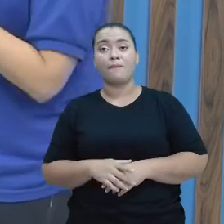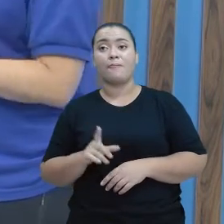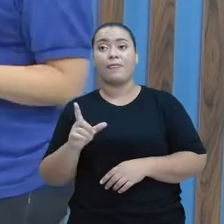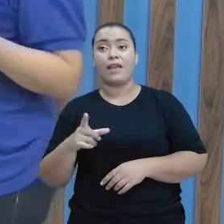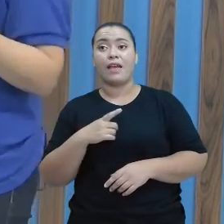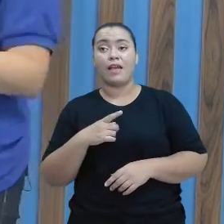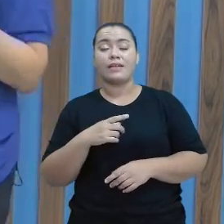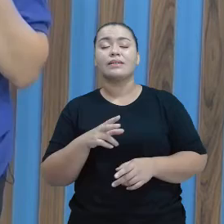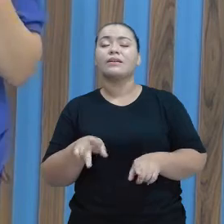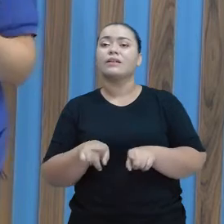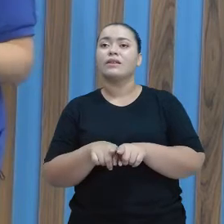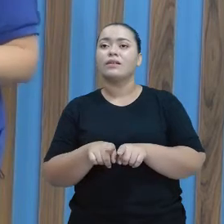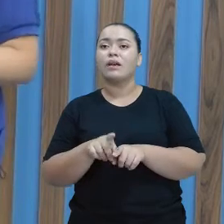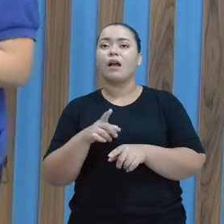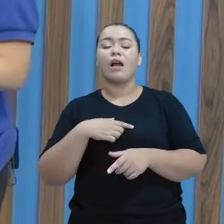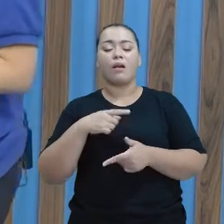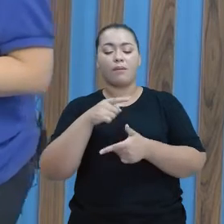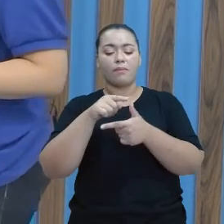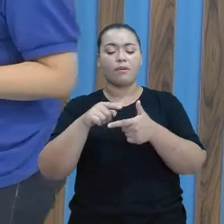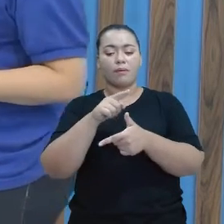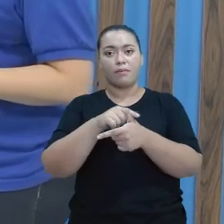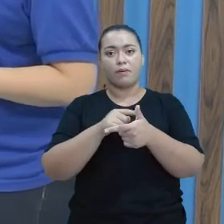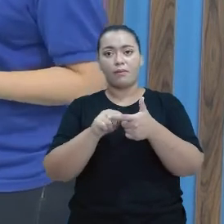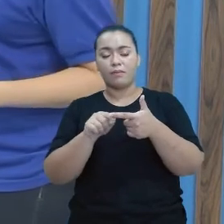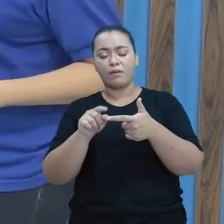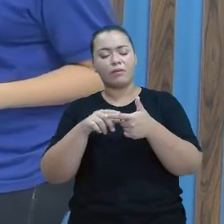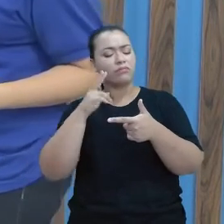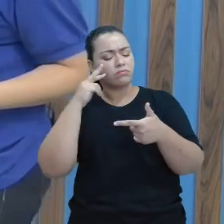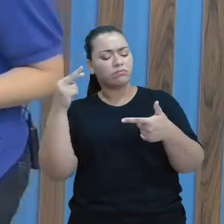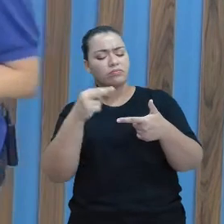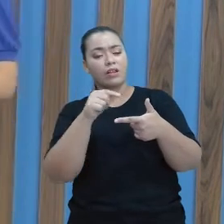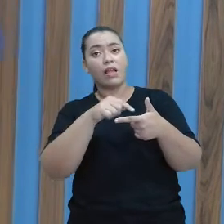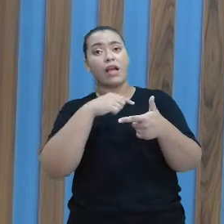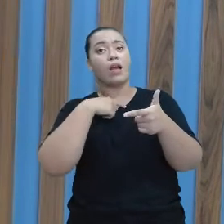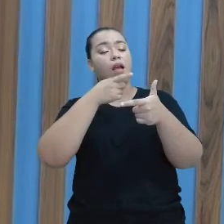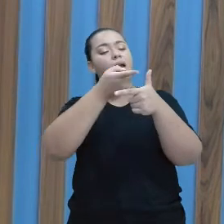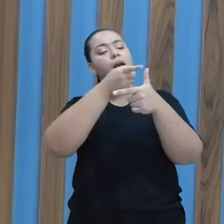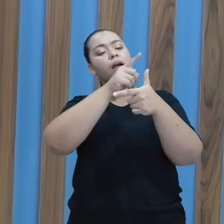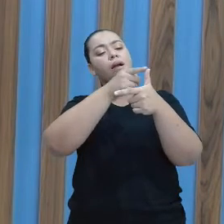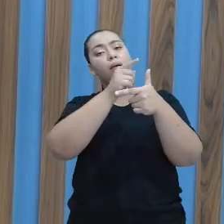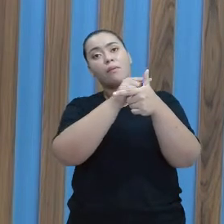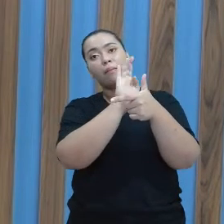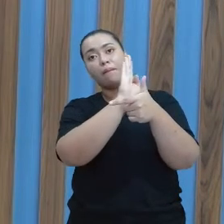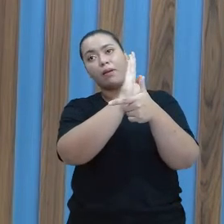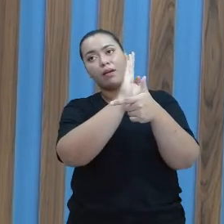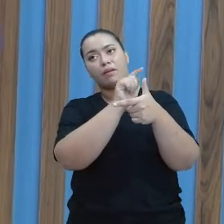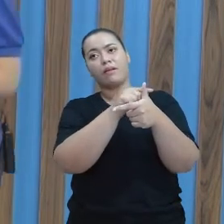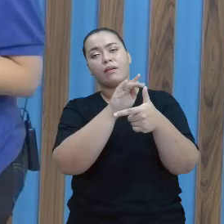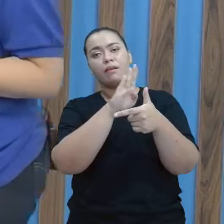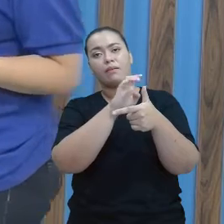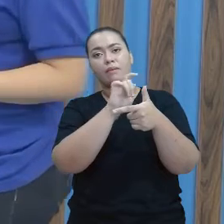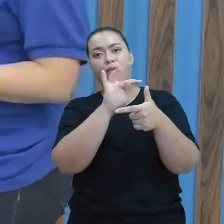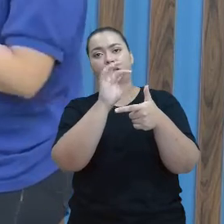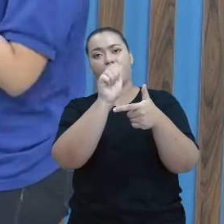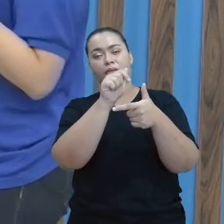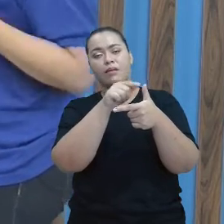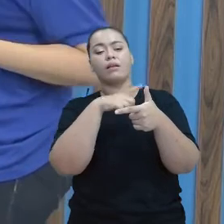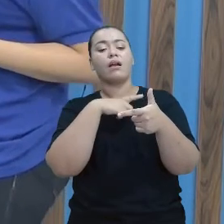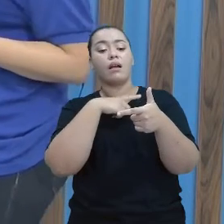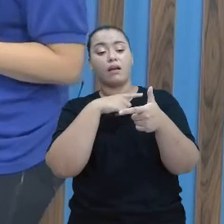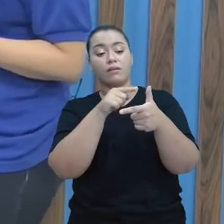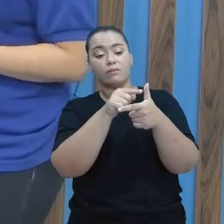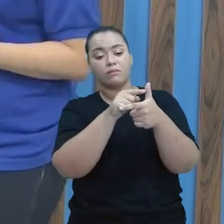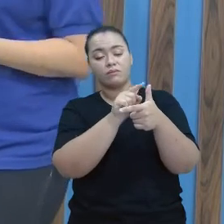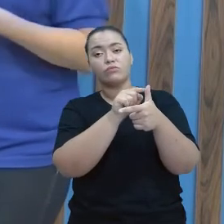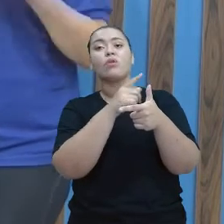é sempre de acordo com a posição, agora a gente vai olhar para a posição do ângulo que está ali em cima, ó. O beta vai ter o lado